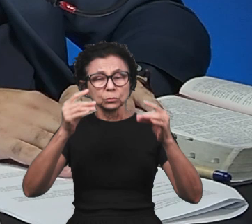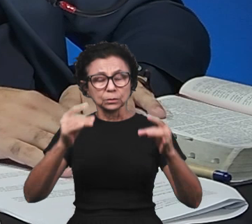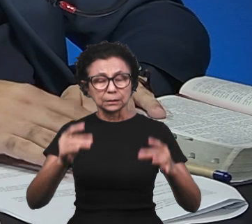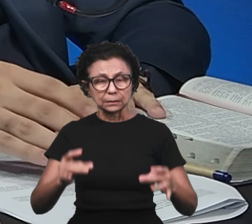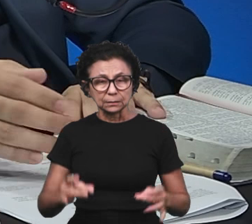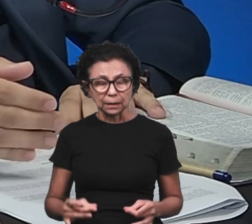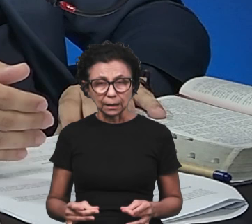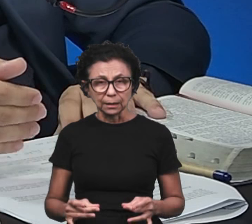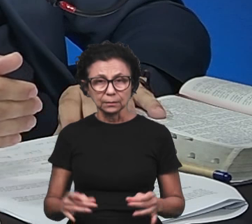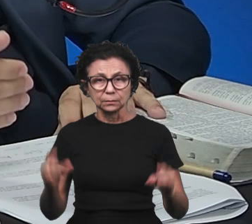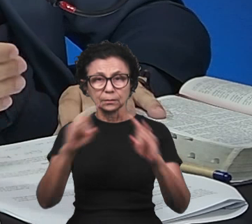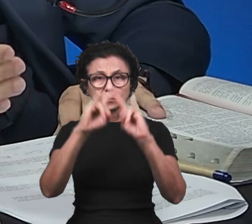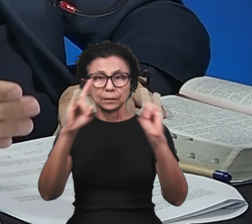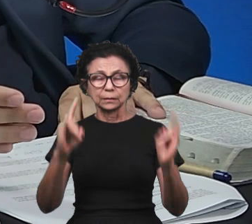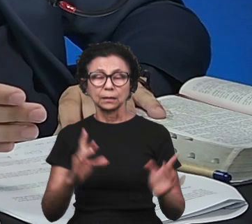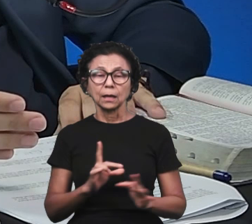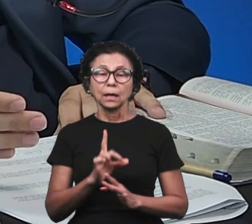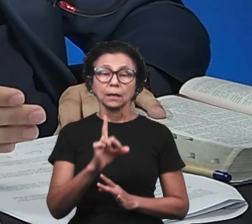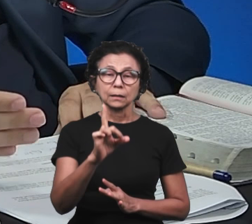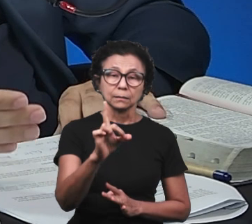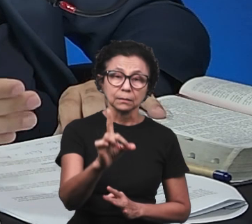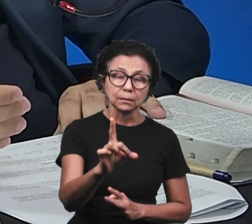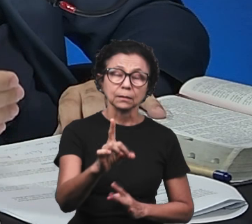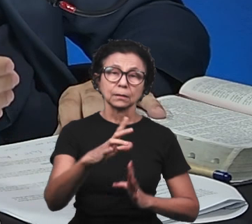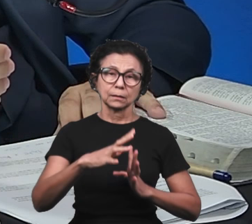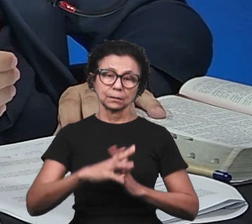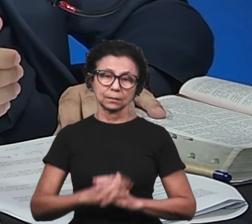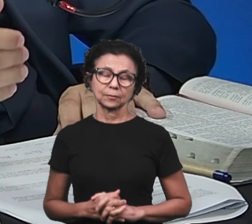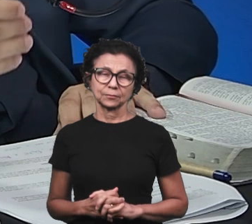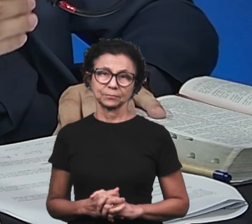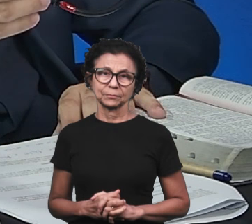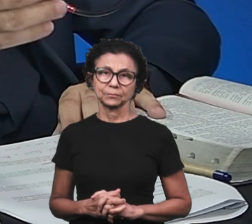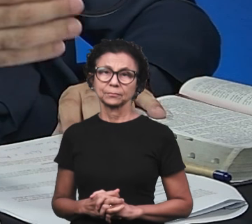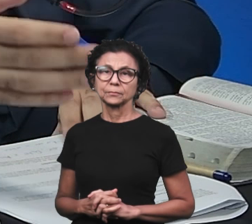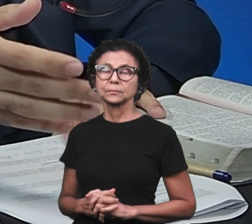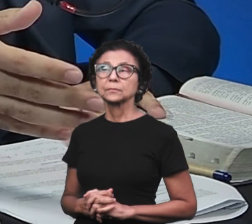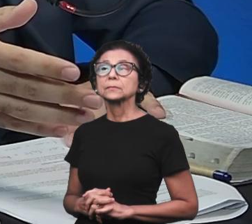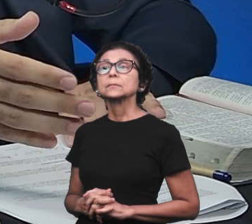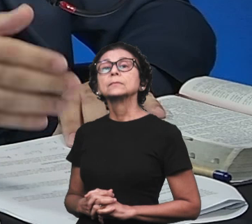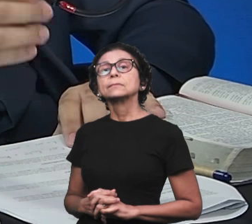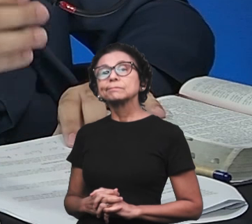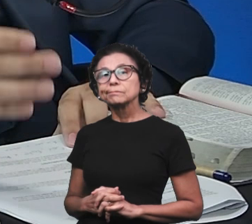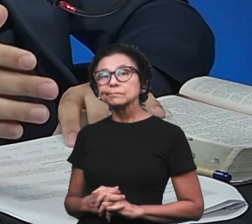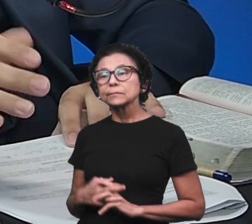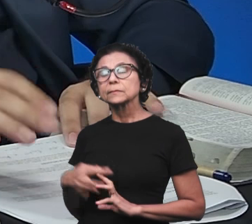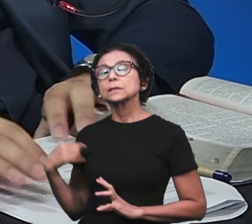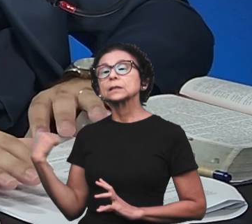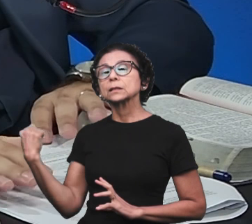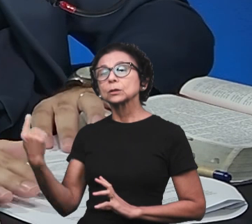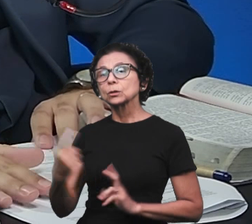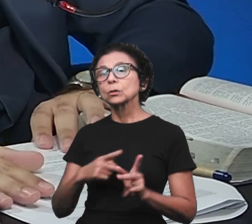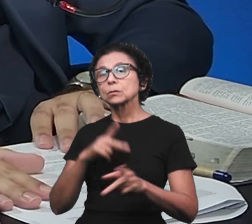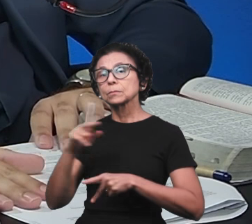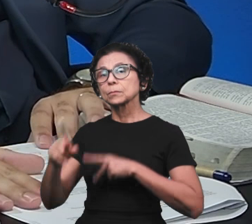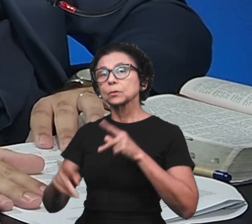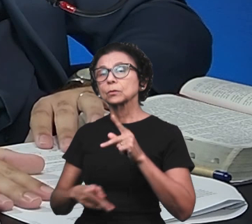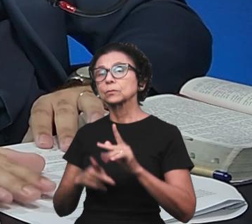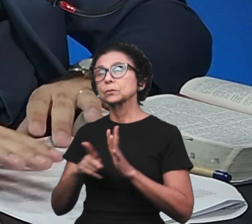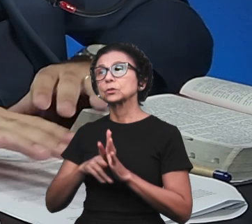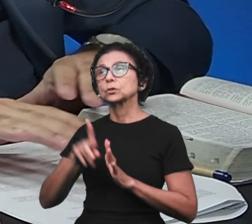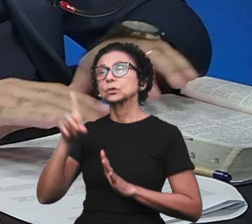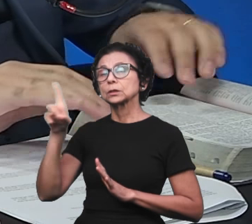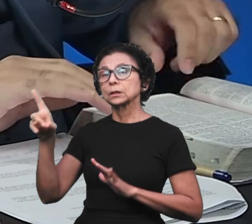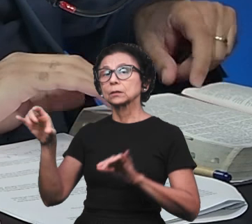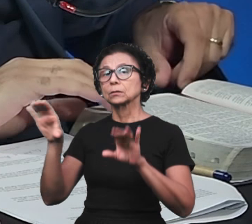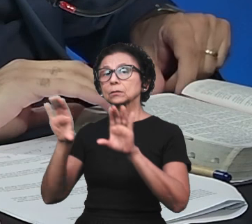Então há também para nós uma jornada de entrar na presença de um Deus santo que fala e tudo. Mas